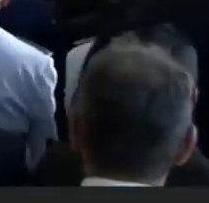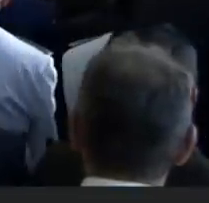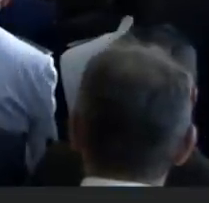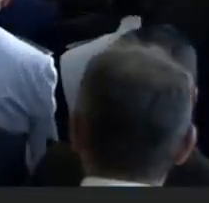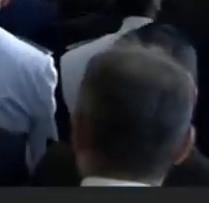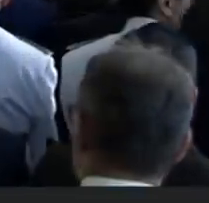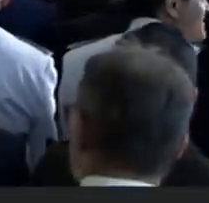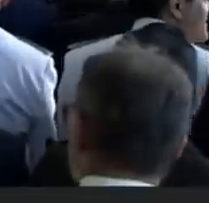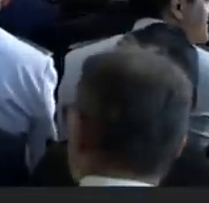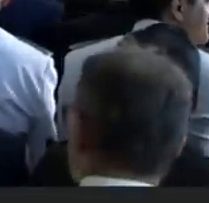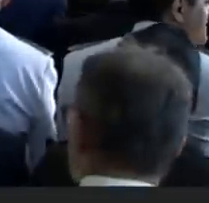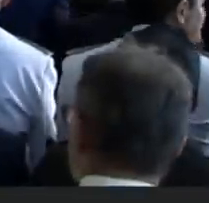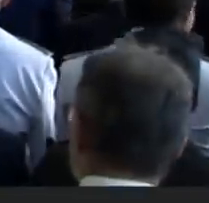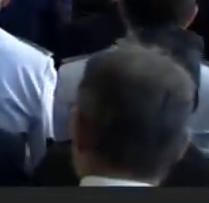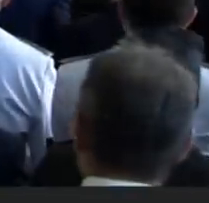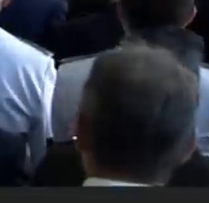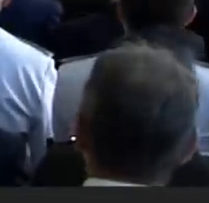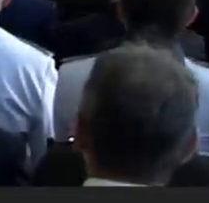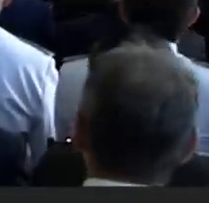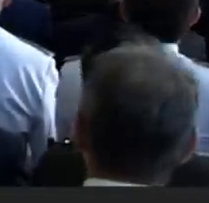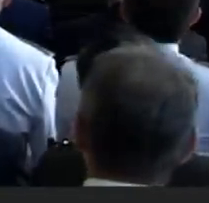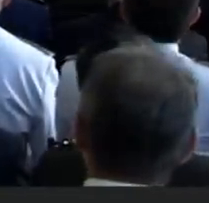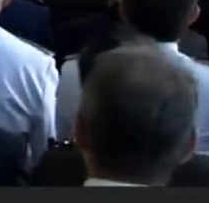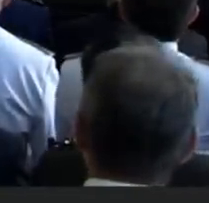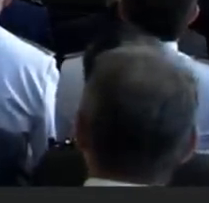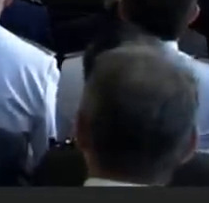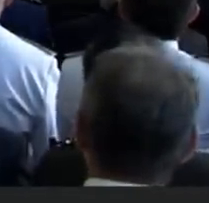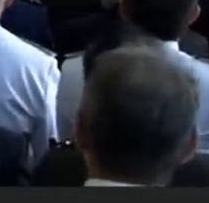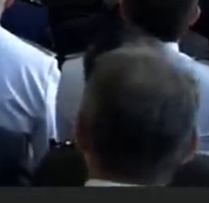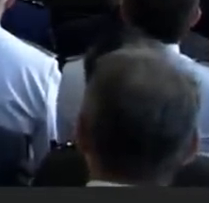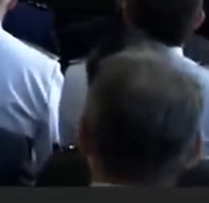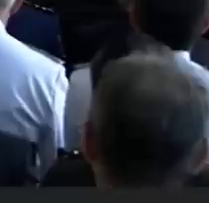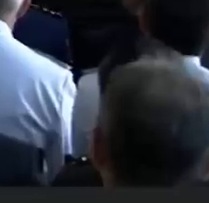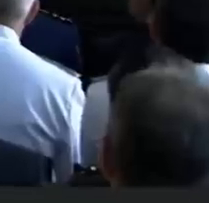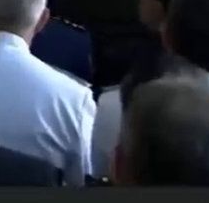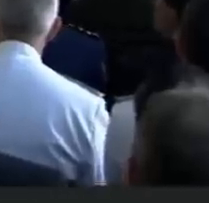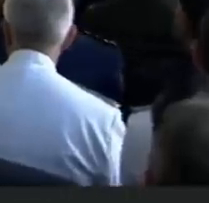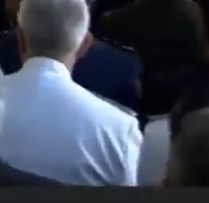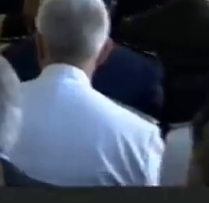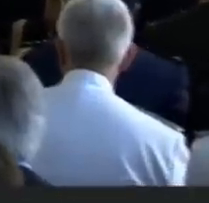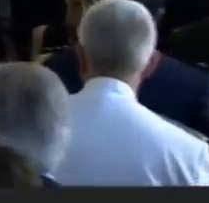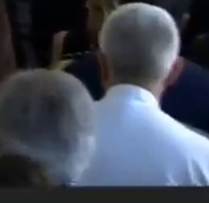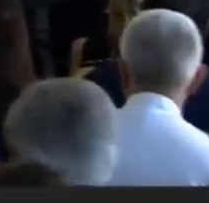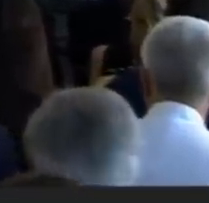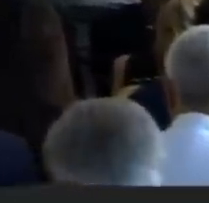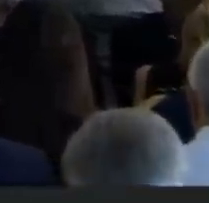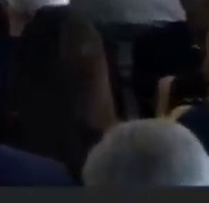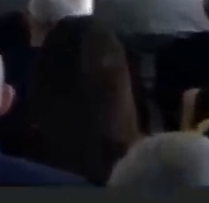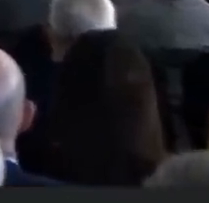Palavras do excelentíssimo presidente da República, Jair Messias Bolsonaro.